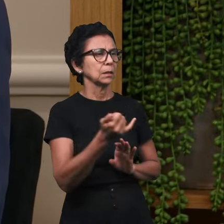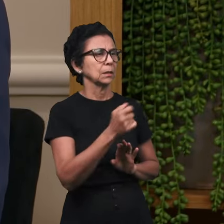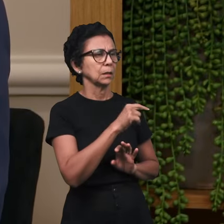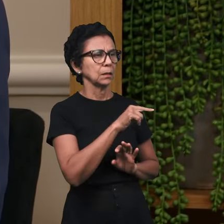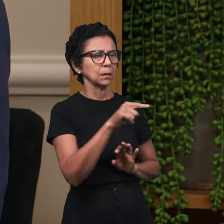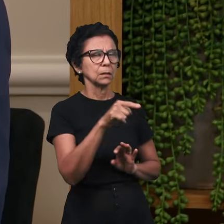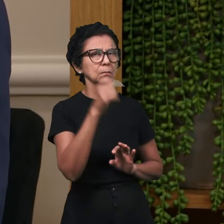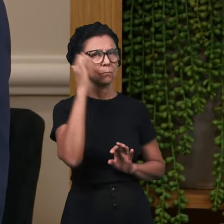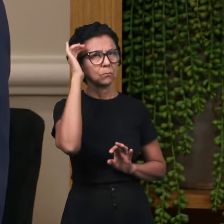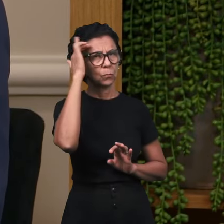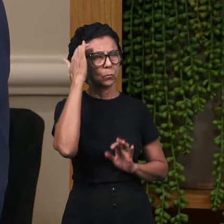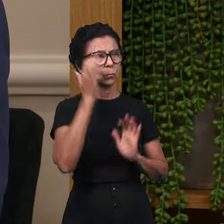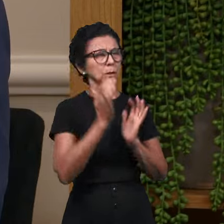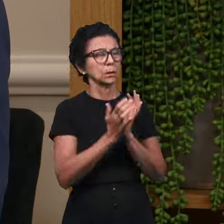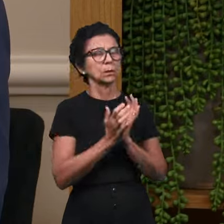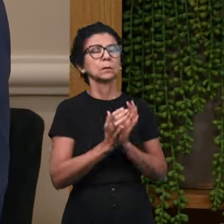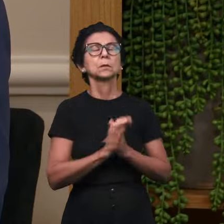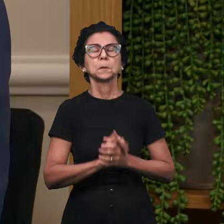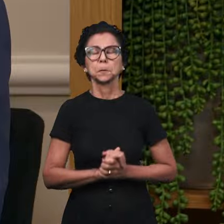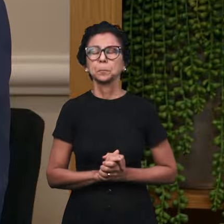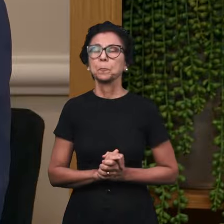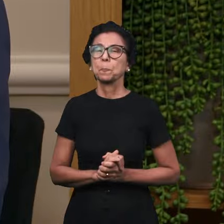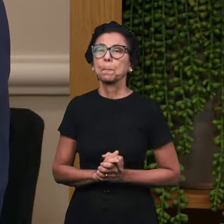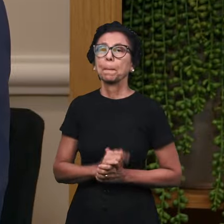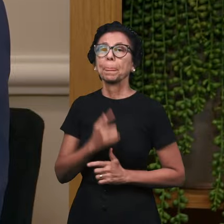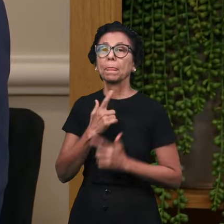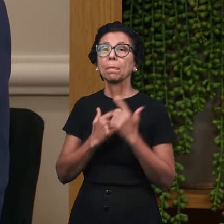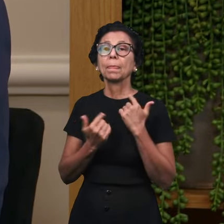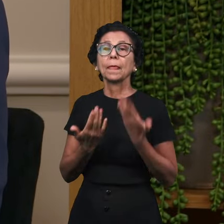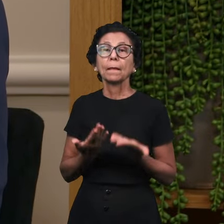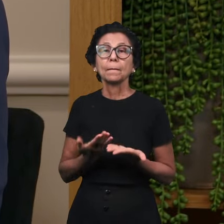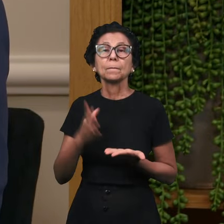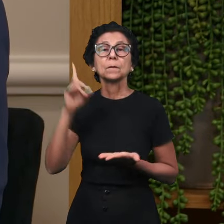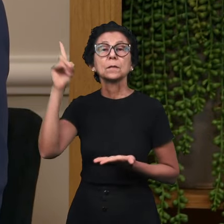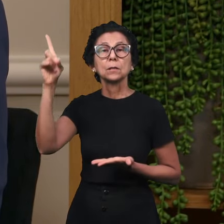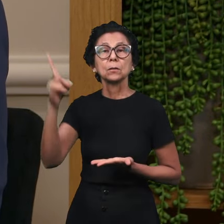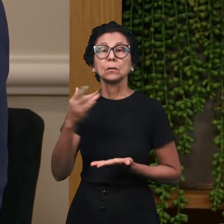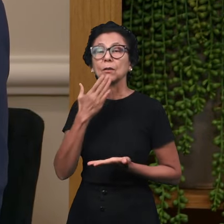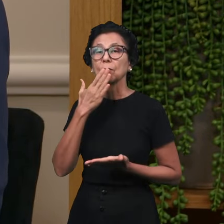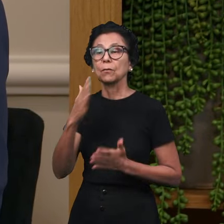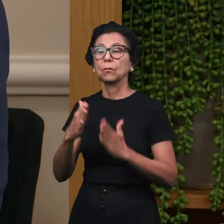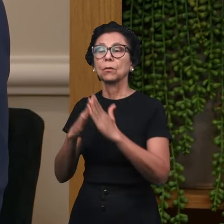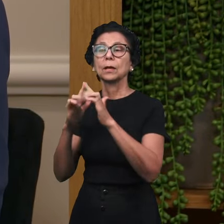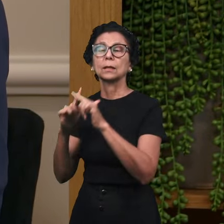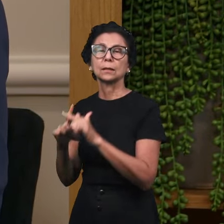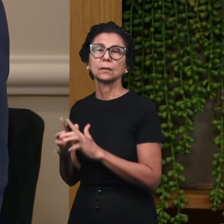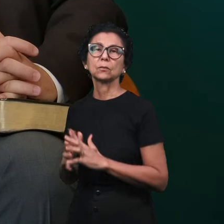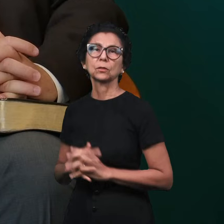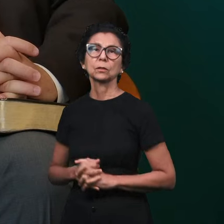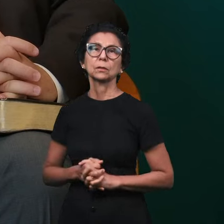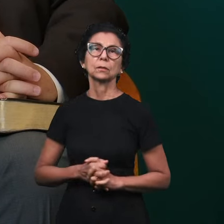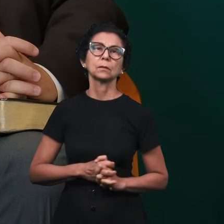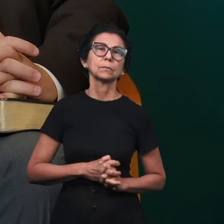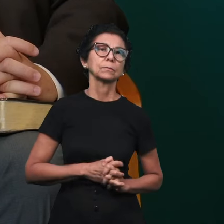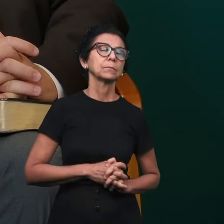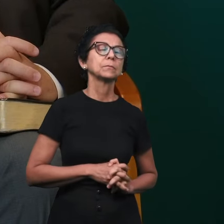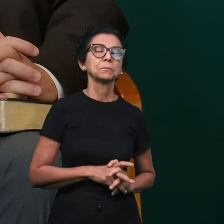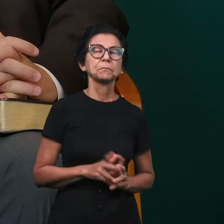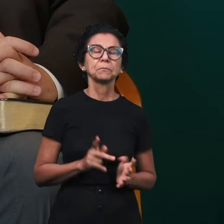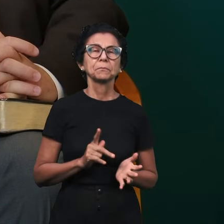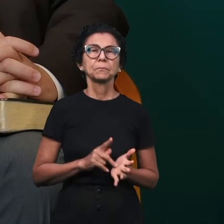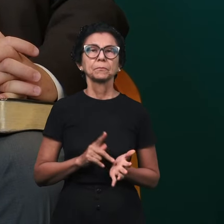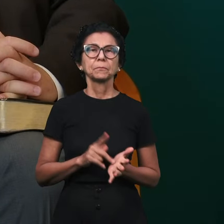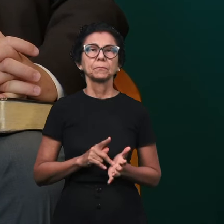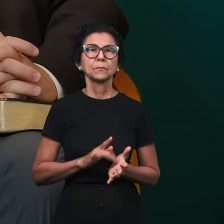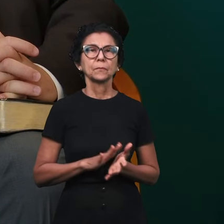o entendimento ou o discernimento daquilo que o Senhor tem para a vida da igreja. É isso, Daniel? É isso mesmo, né? Porque